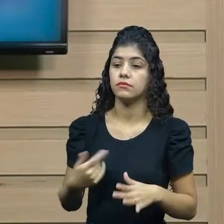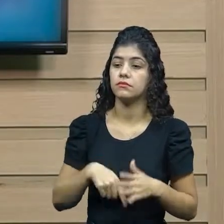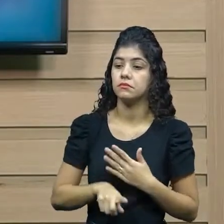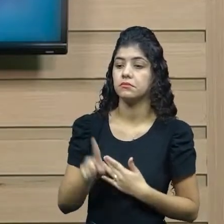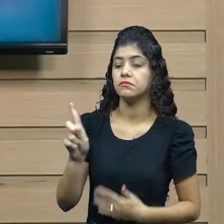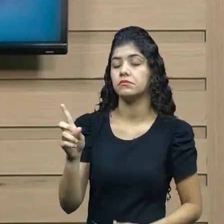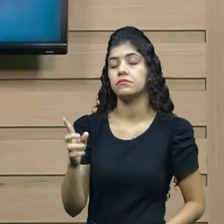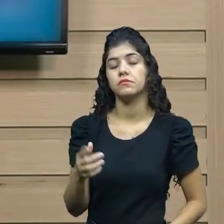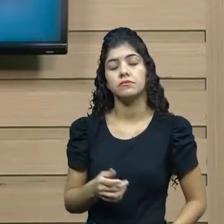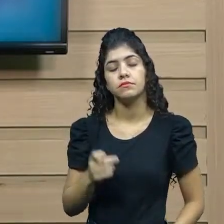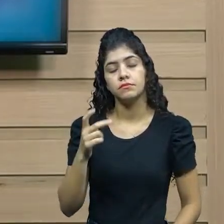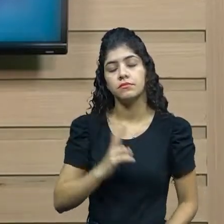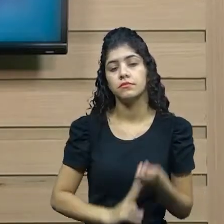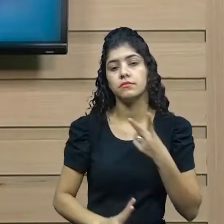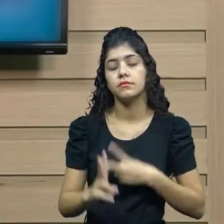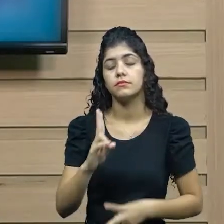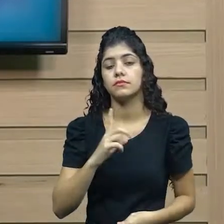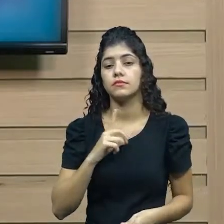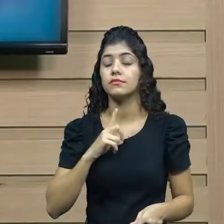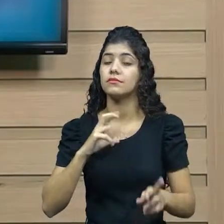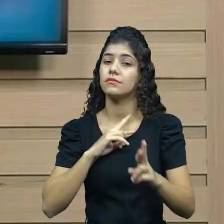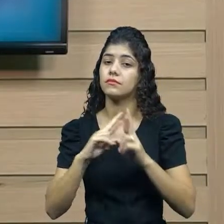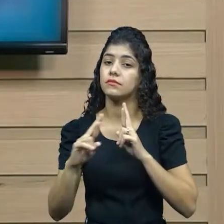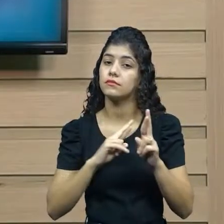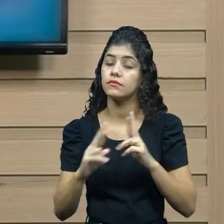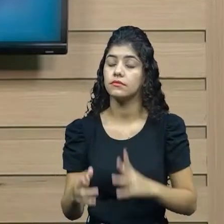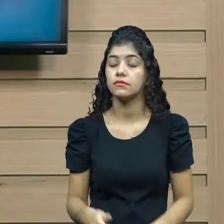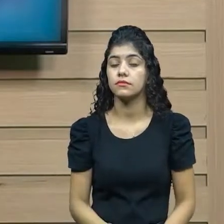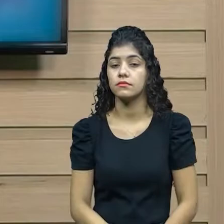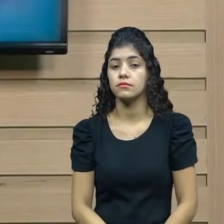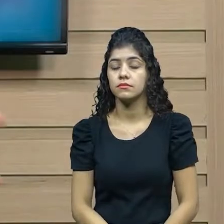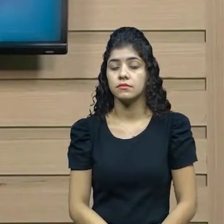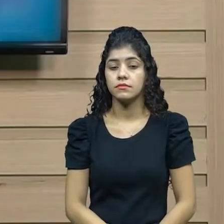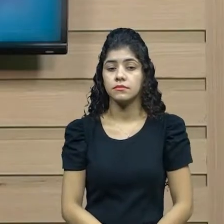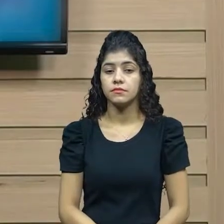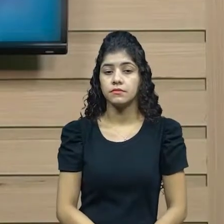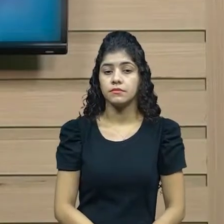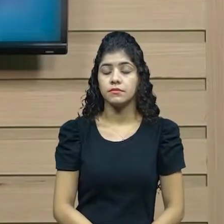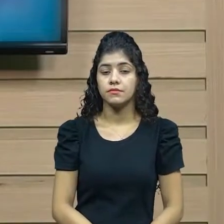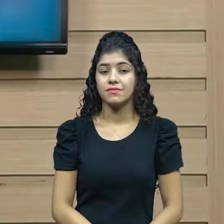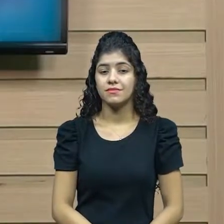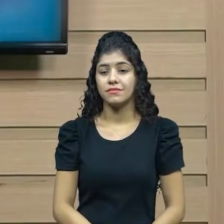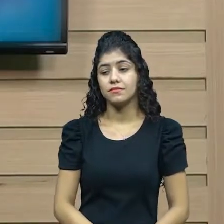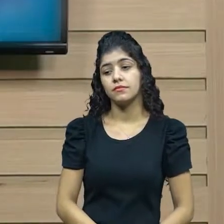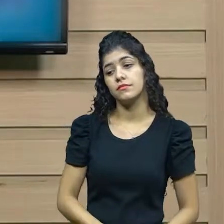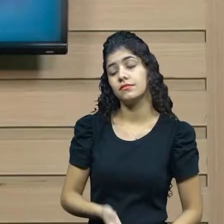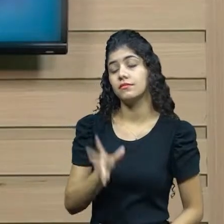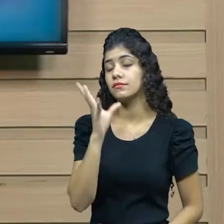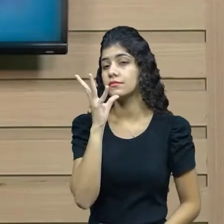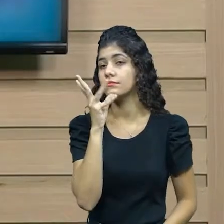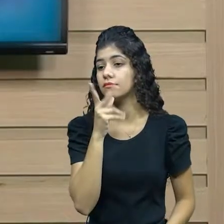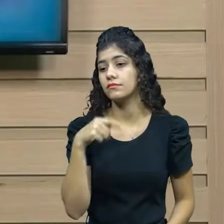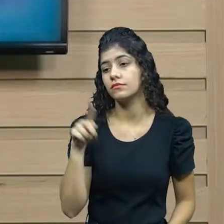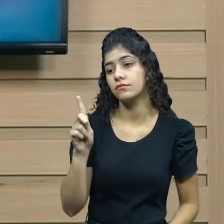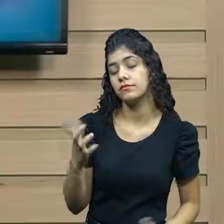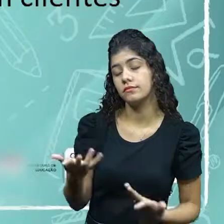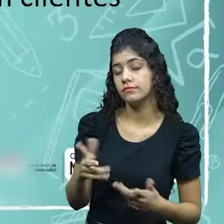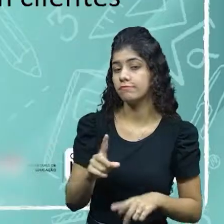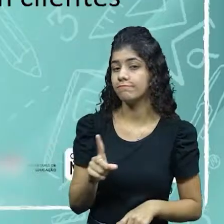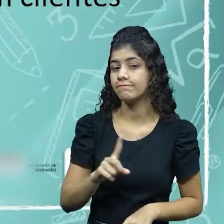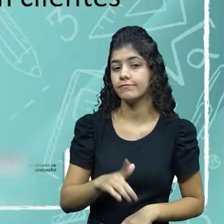Toda vez que eu penso, então, ou seja, tem uma relação duradoura. Quando eu vou em vez em quando, já não é uma relação duradoura, tá